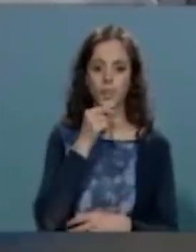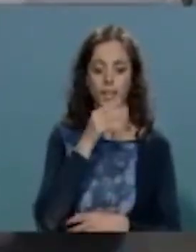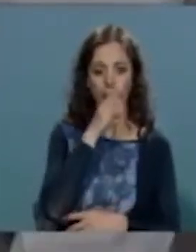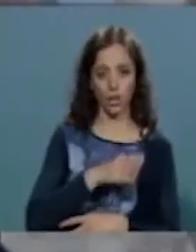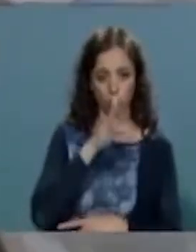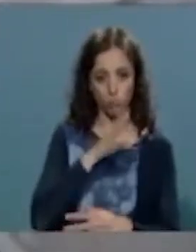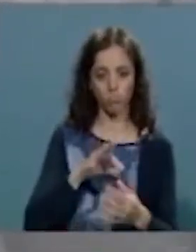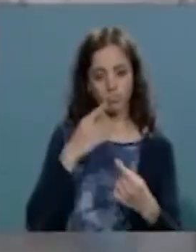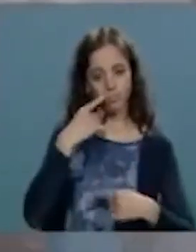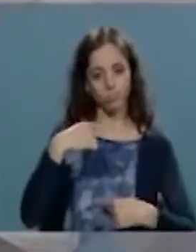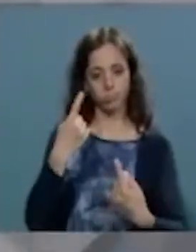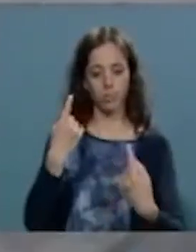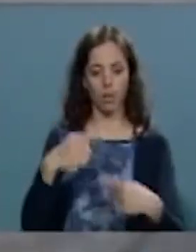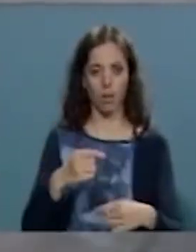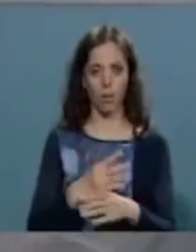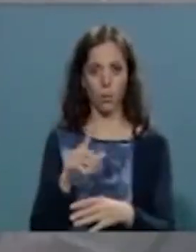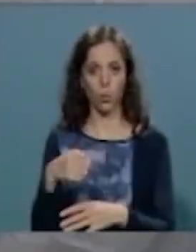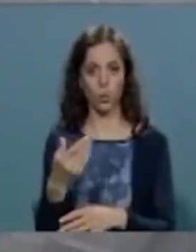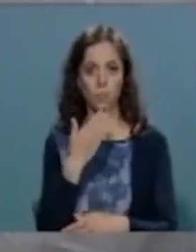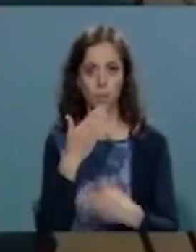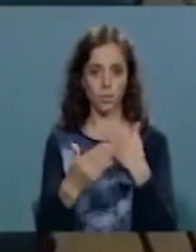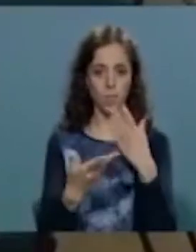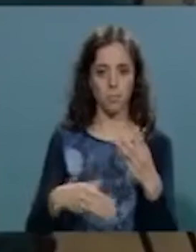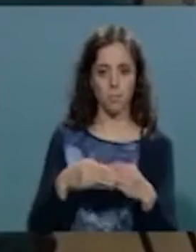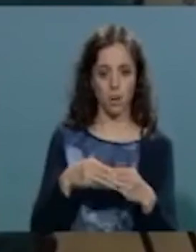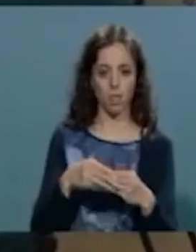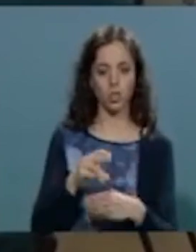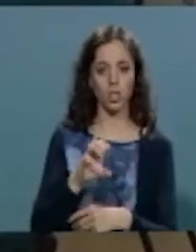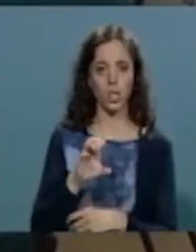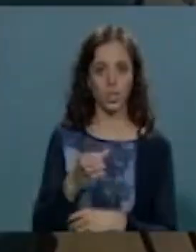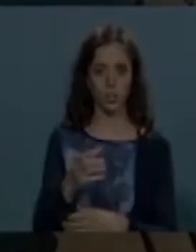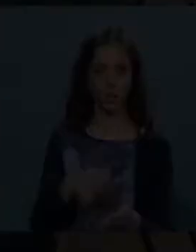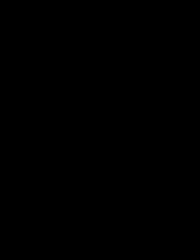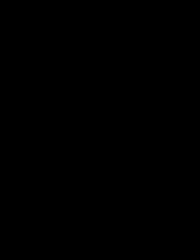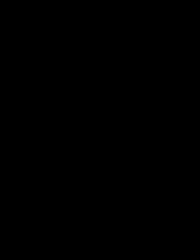e manifestam disponibilidade para o outro tipo de solicitações que a região necessite